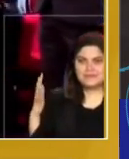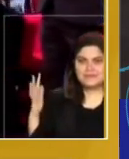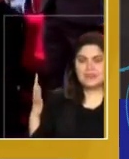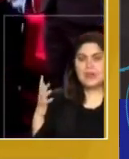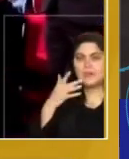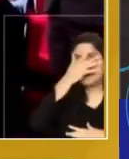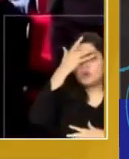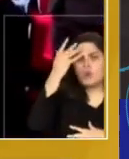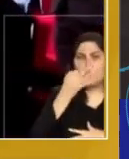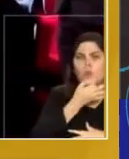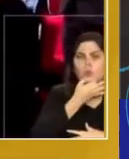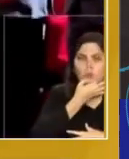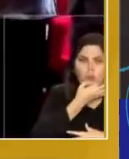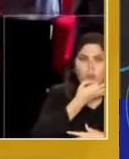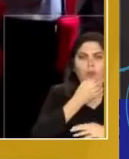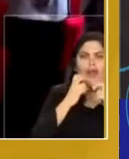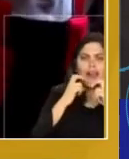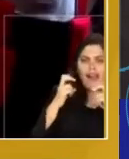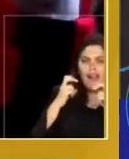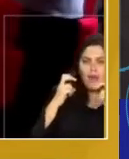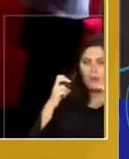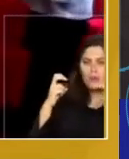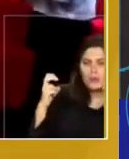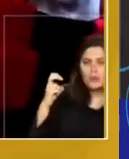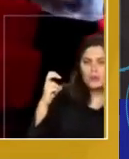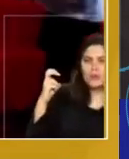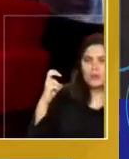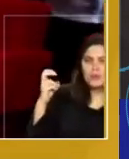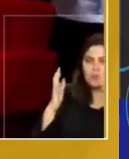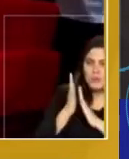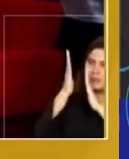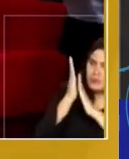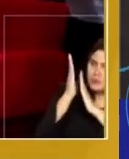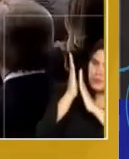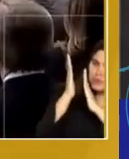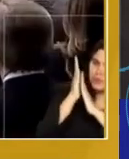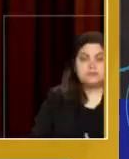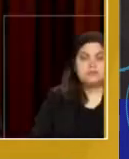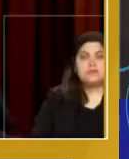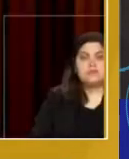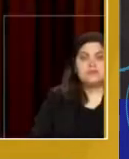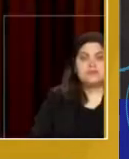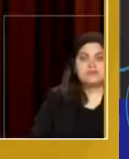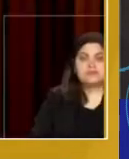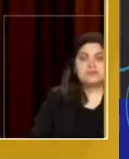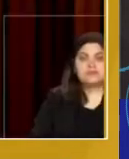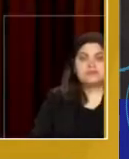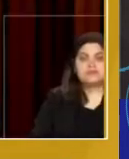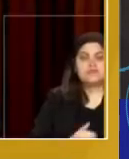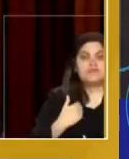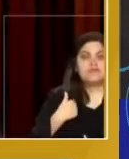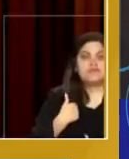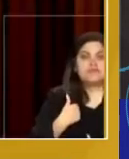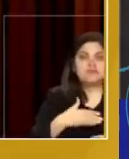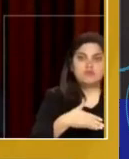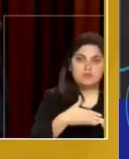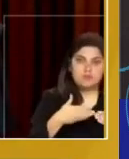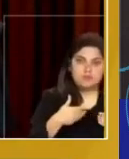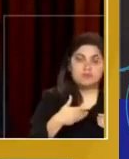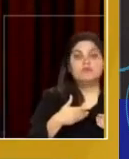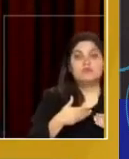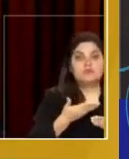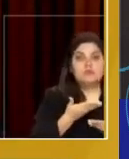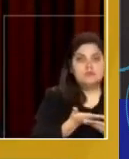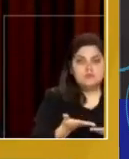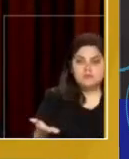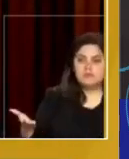pelo menos tentou mostrar que ele seria um presidente para toda a nação americana, que era para deixar